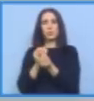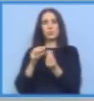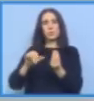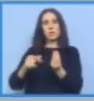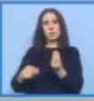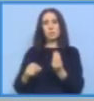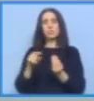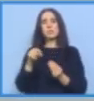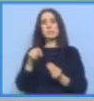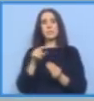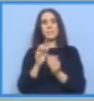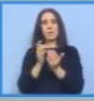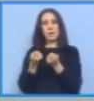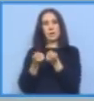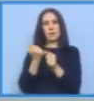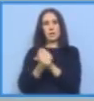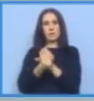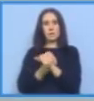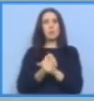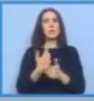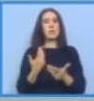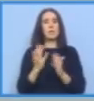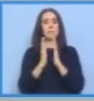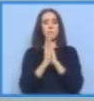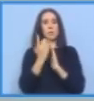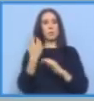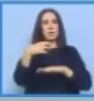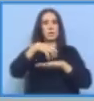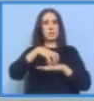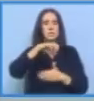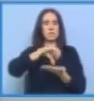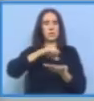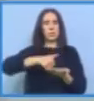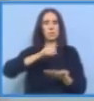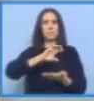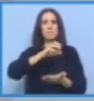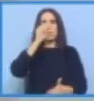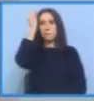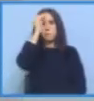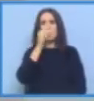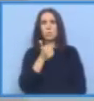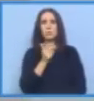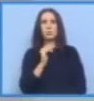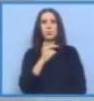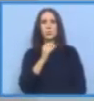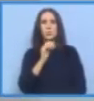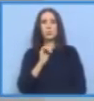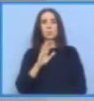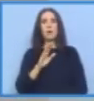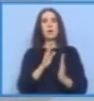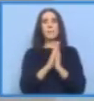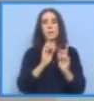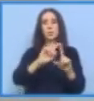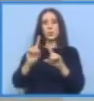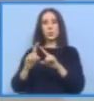esta atividade, que é centralizada numa paróquia, em concreto a paróquia de Bustos, mas onde todas as paróquias